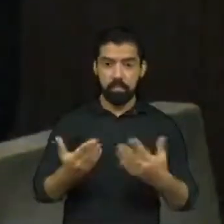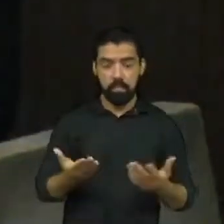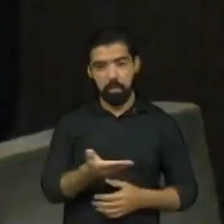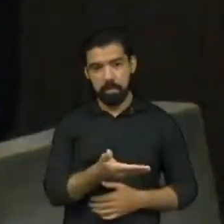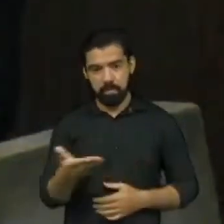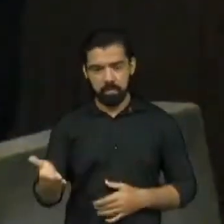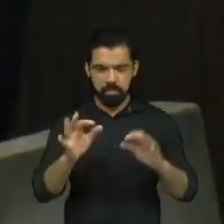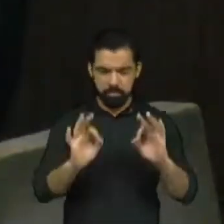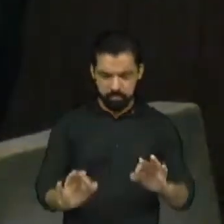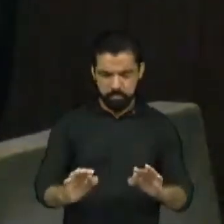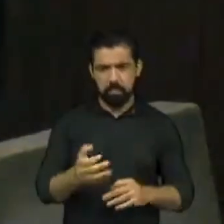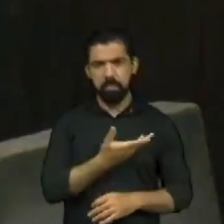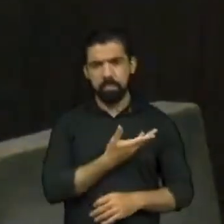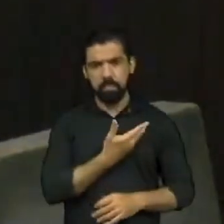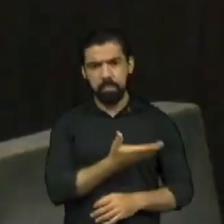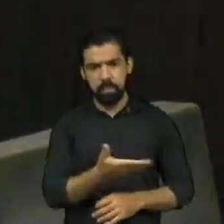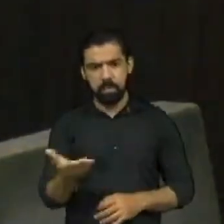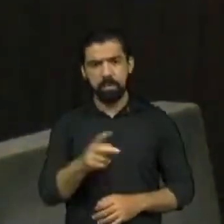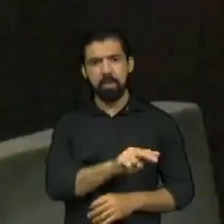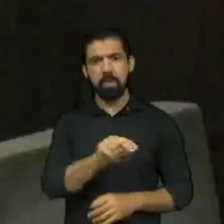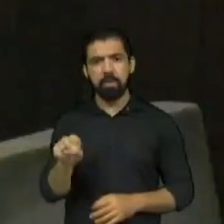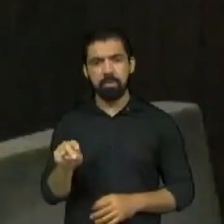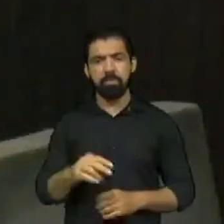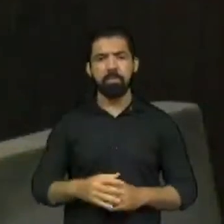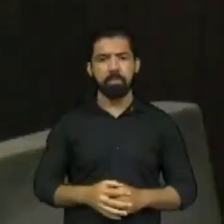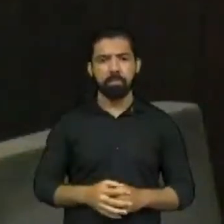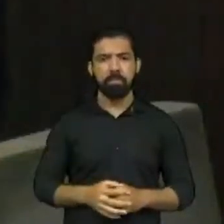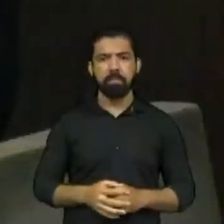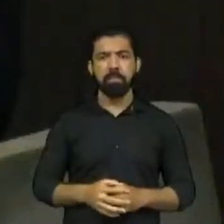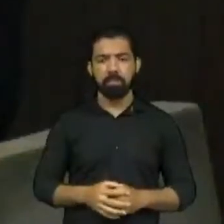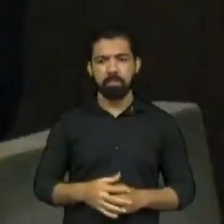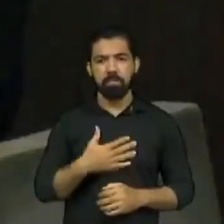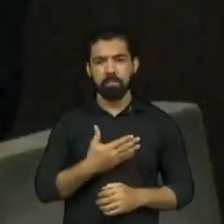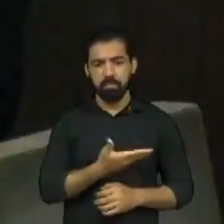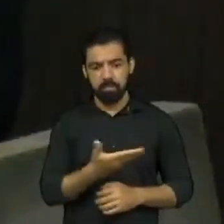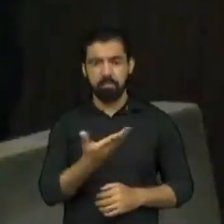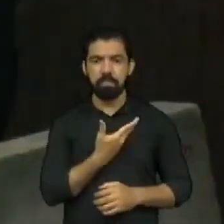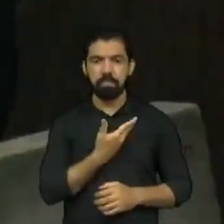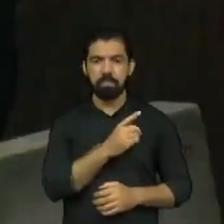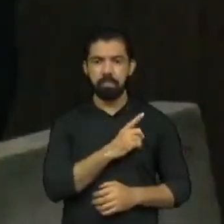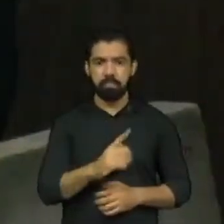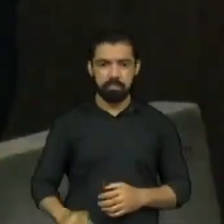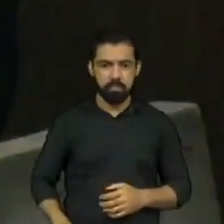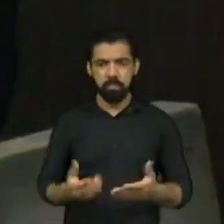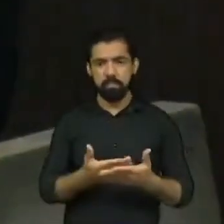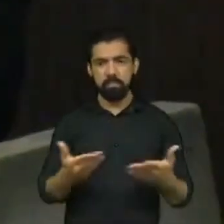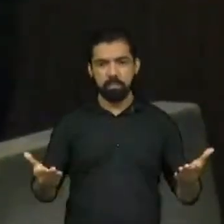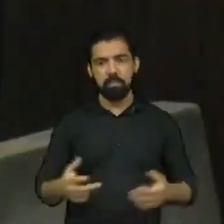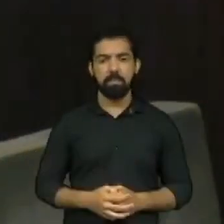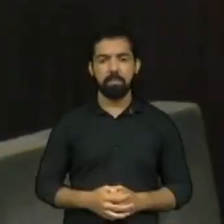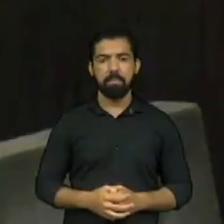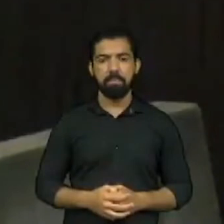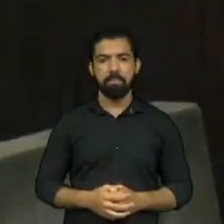podem ficar certos, meus amigos, meus irmãos, minhas irmãs cearenses, meus colegas deputados, meus colegas de